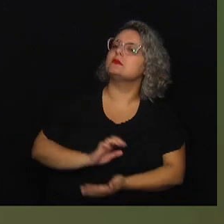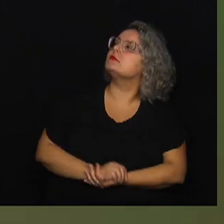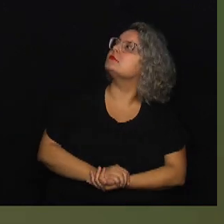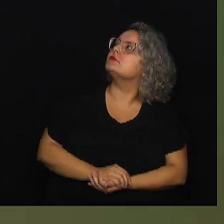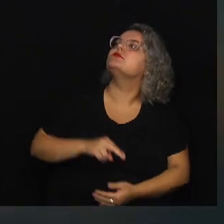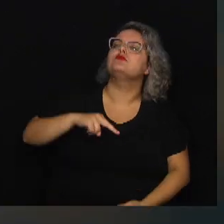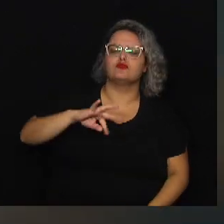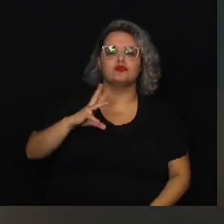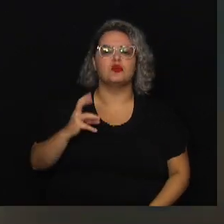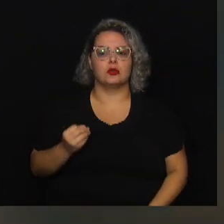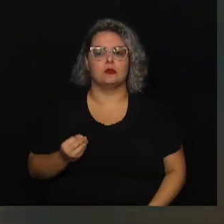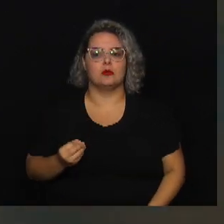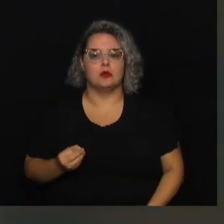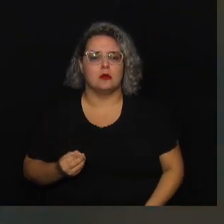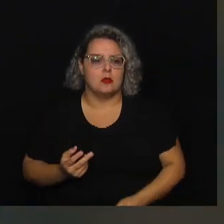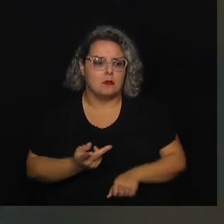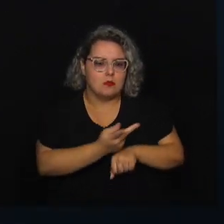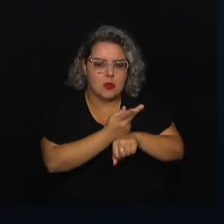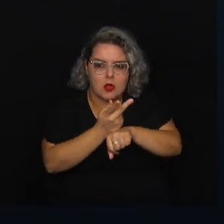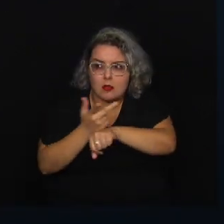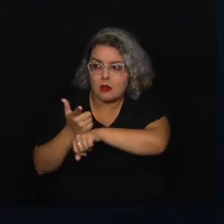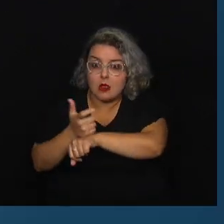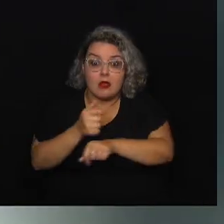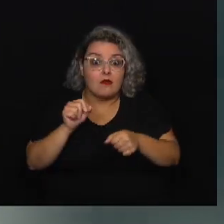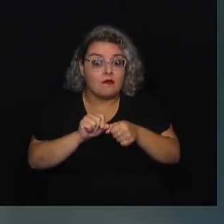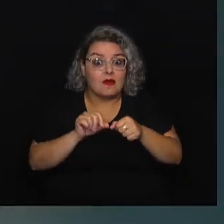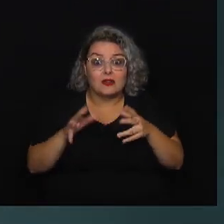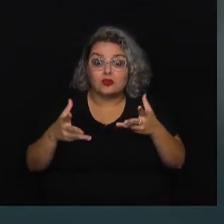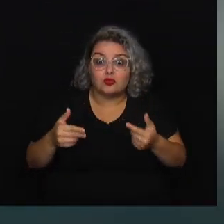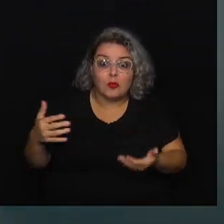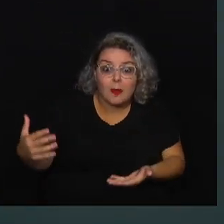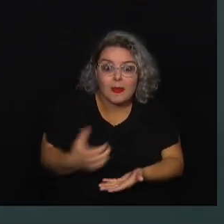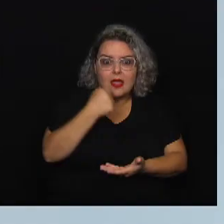O caçador está atrás do Balmani. Ele fará tudo para pegar aquele filhote.